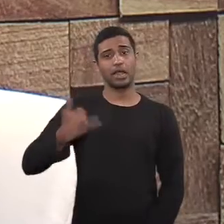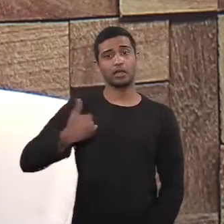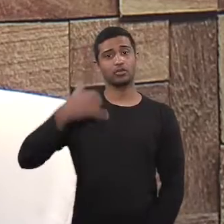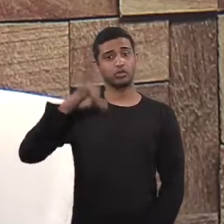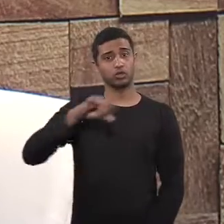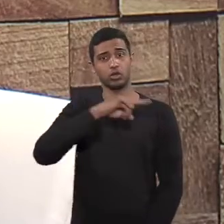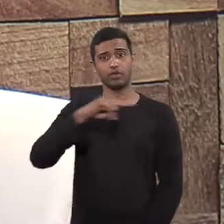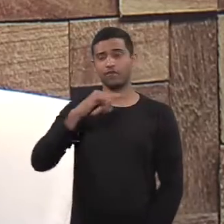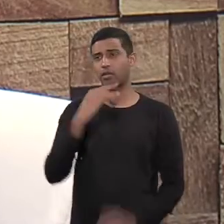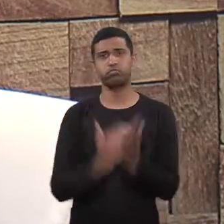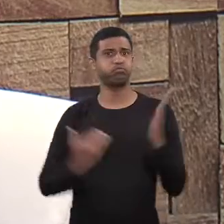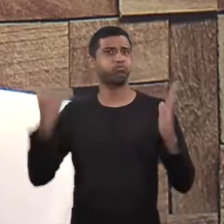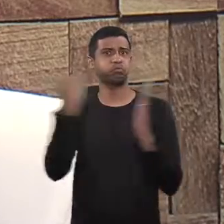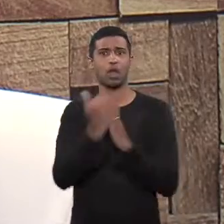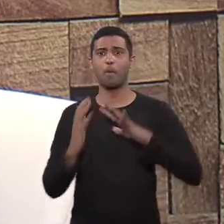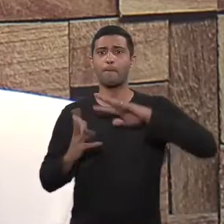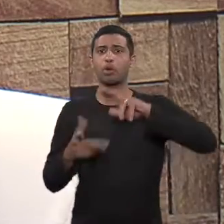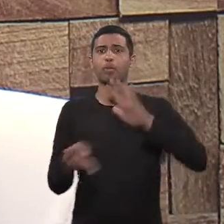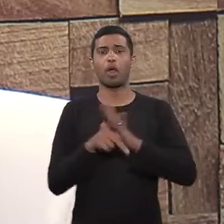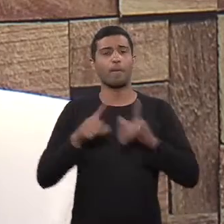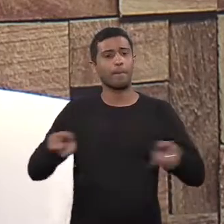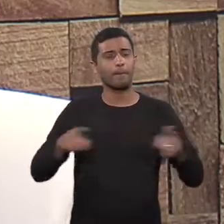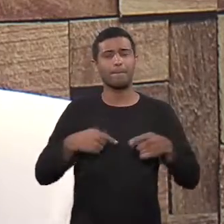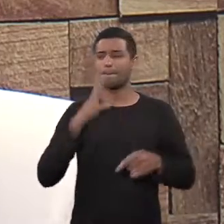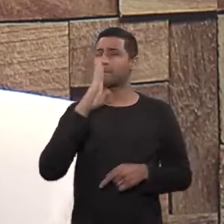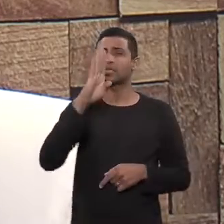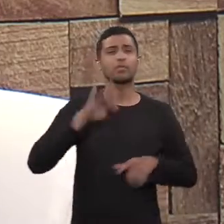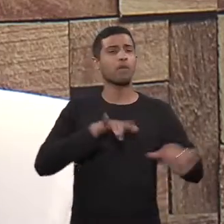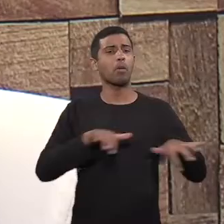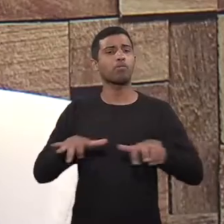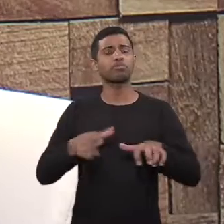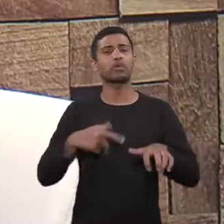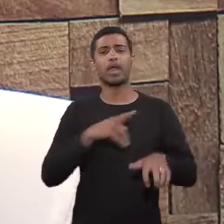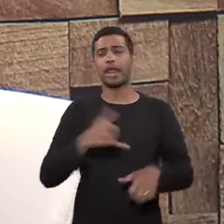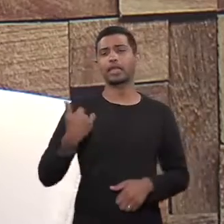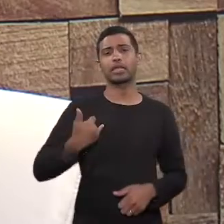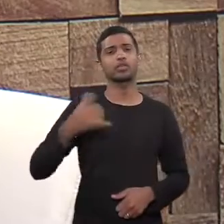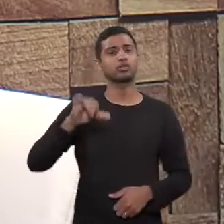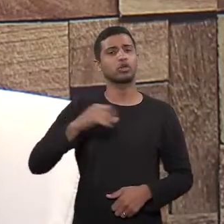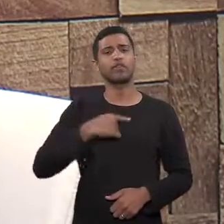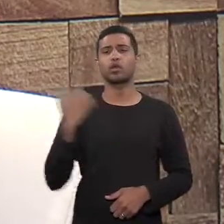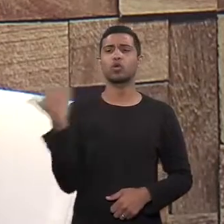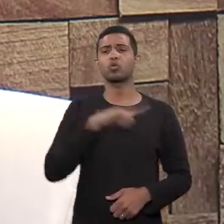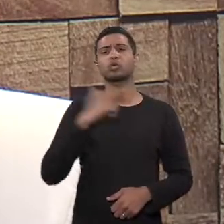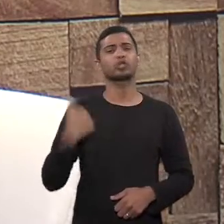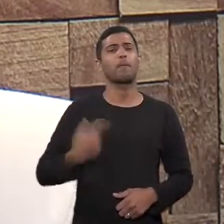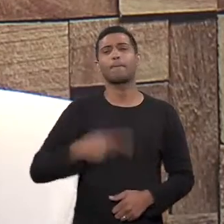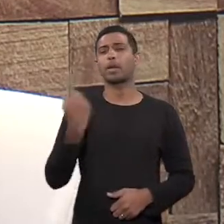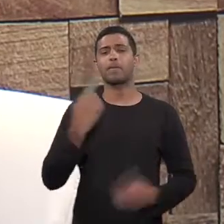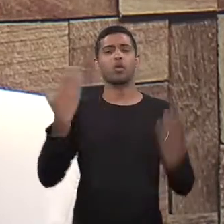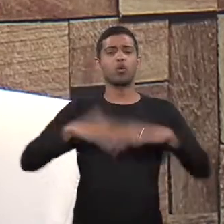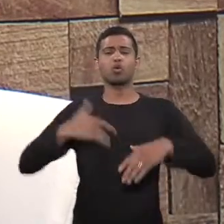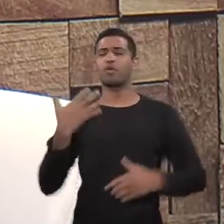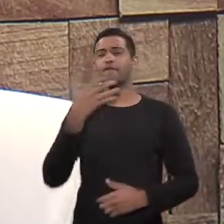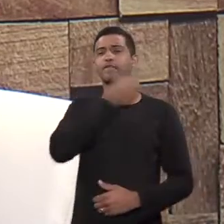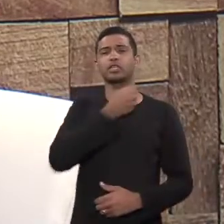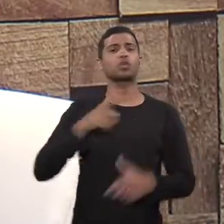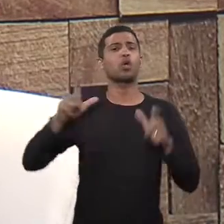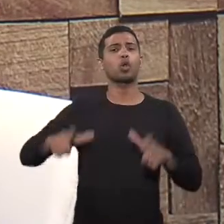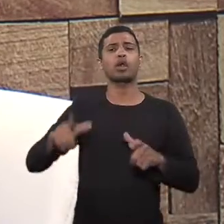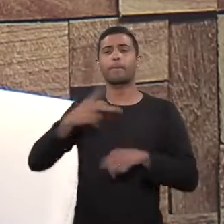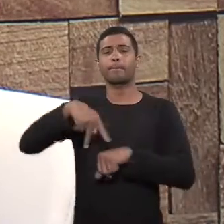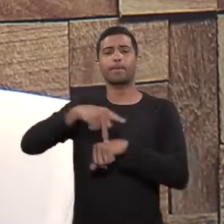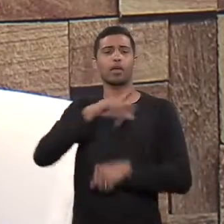Aos 9 anos, despontou para o mundo da música, especialmente do piano. Ainda aos 9 anos, ganhou seu primeiro concurso de piano